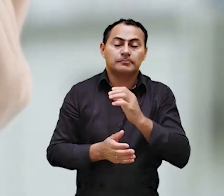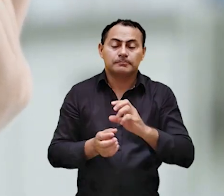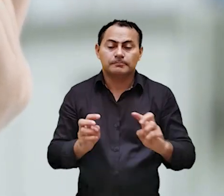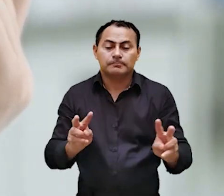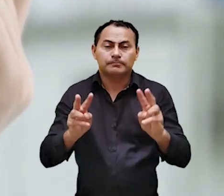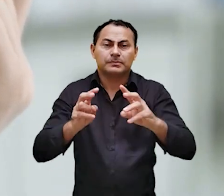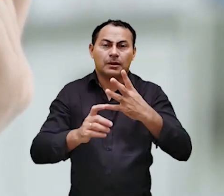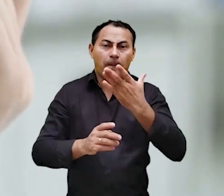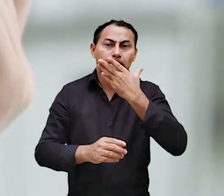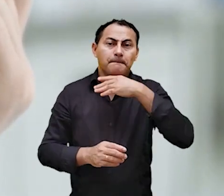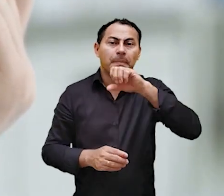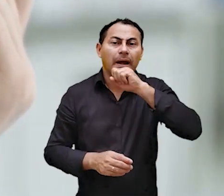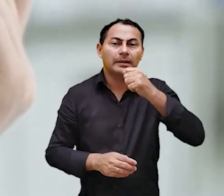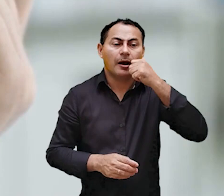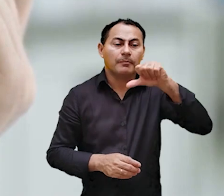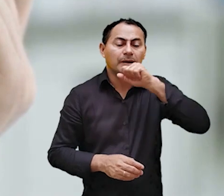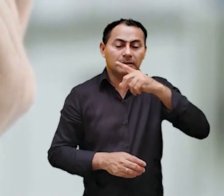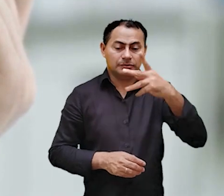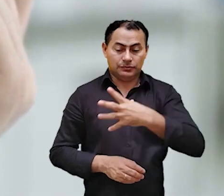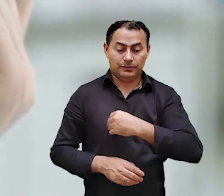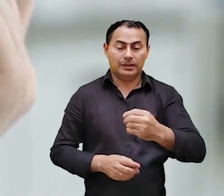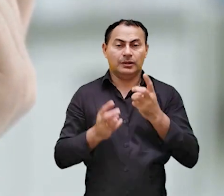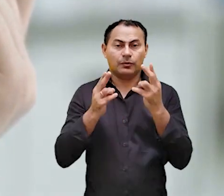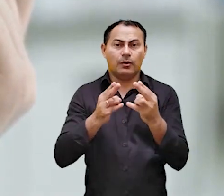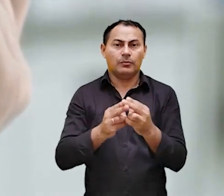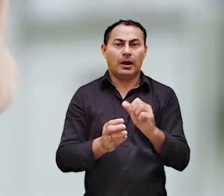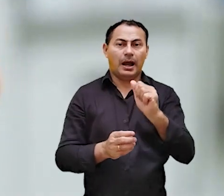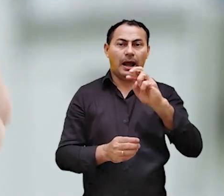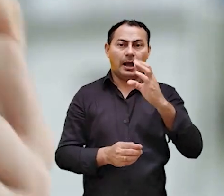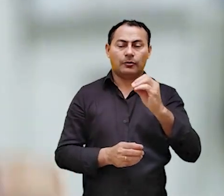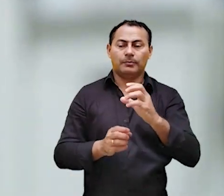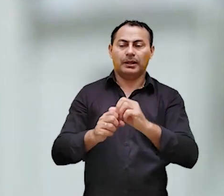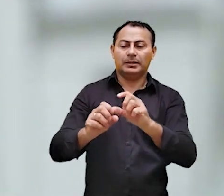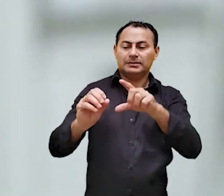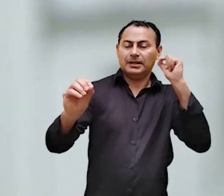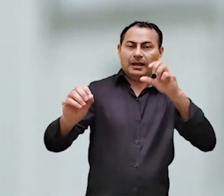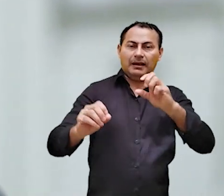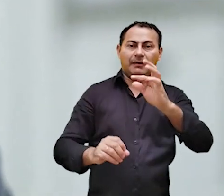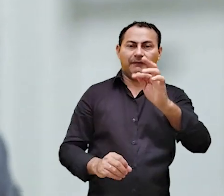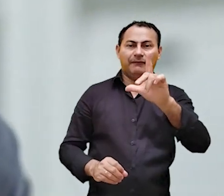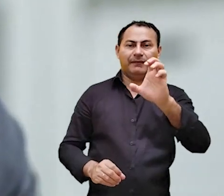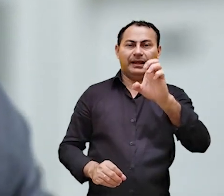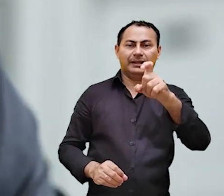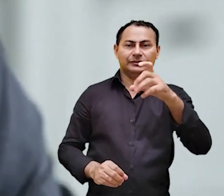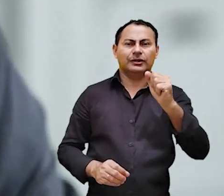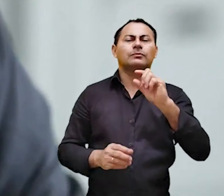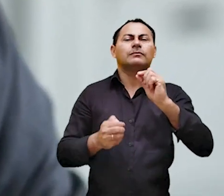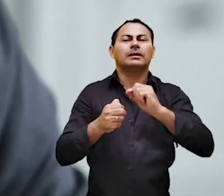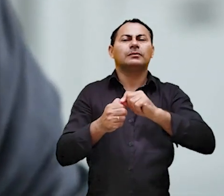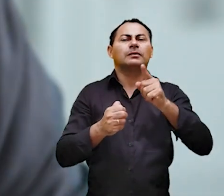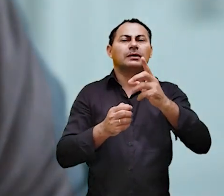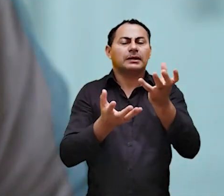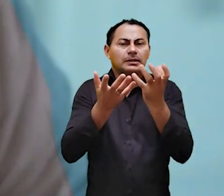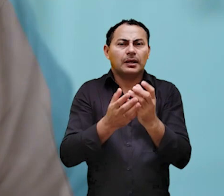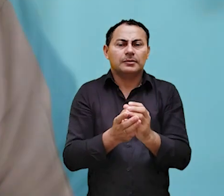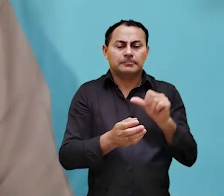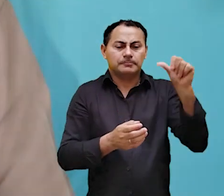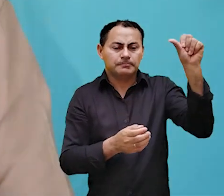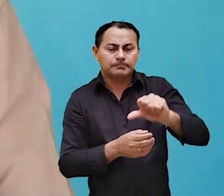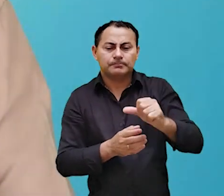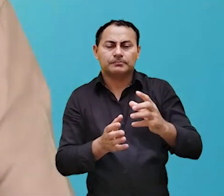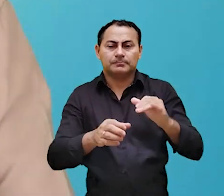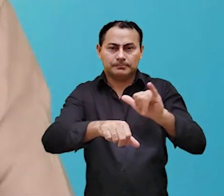e conhecesse o princípio de que os pais estão para os filhos, assim como o arco para as flechas. O que é que você faria? Se você